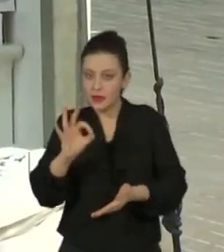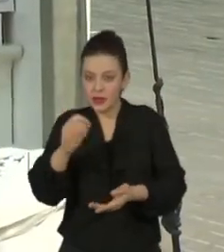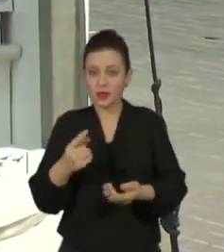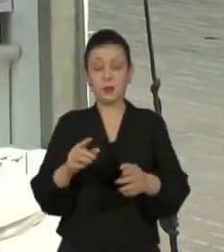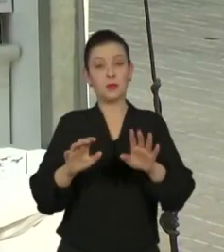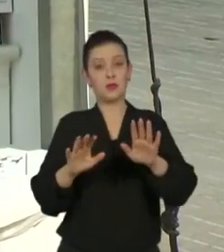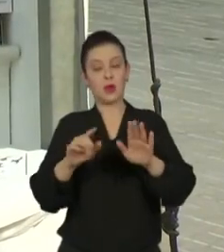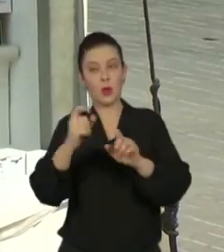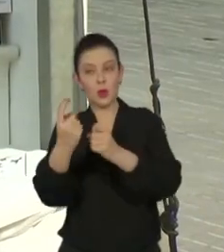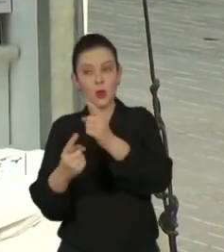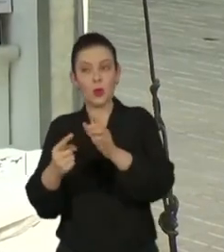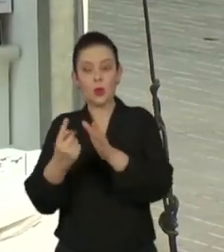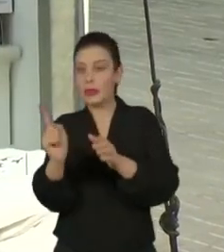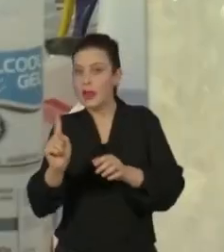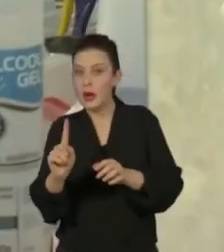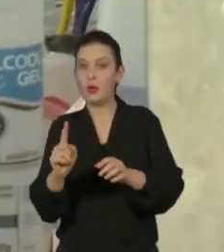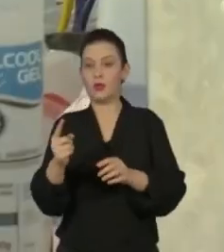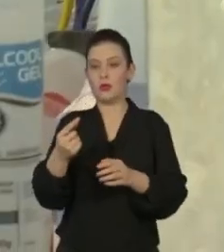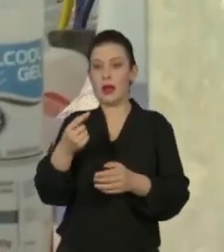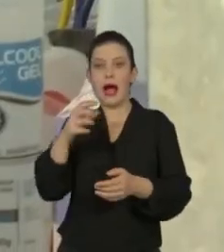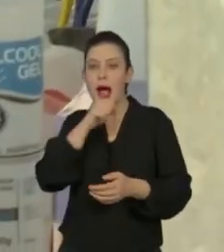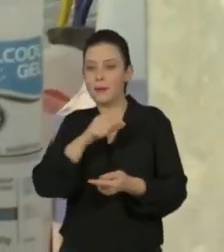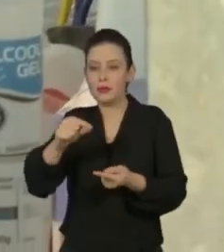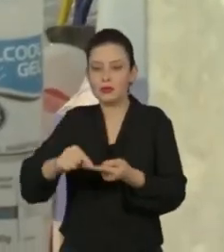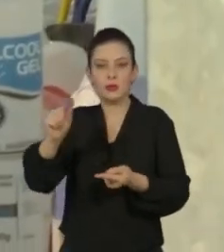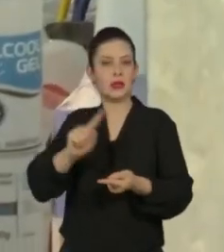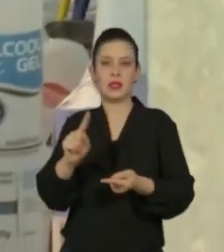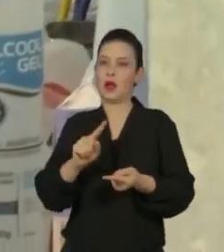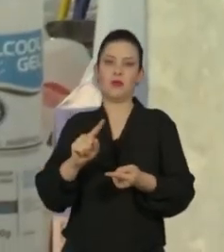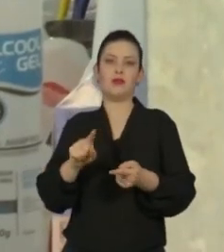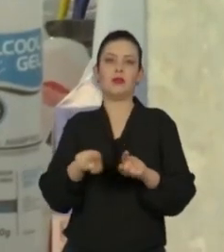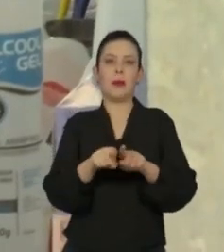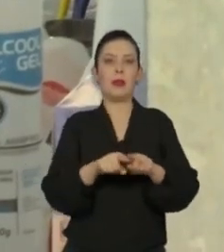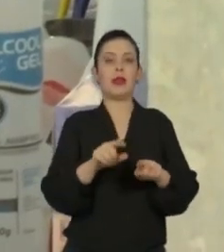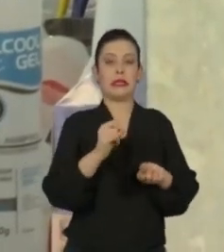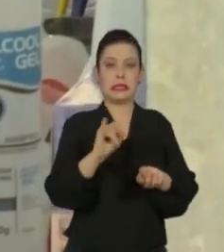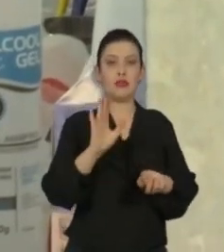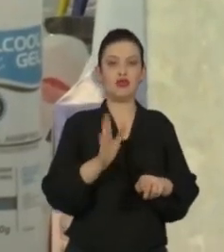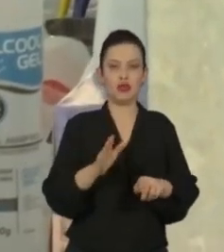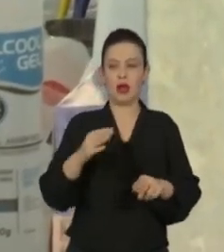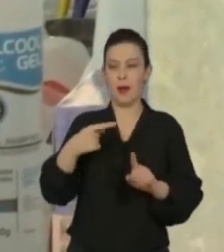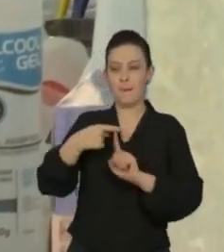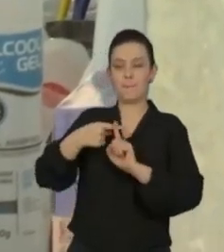alguns casos, como aplicação de testes rápidos, pacientes que já tenham um